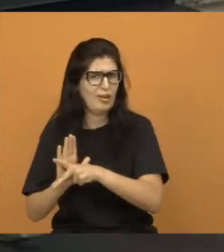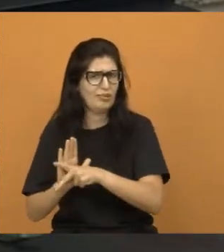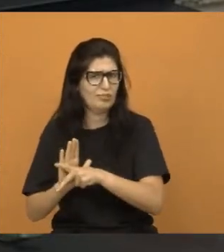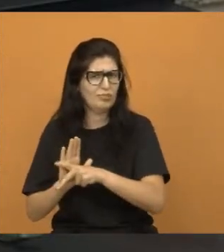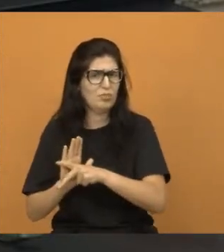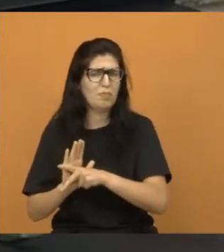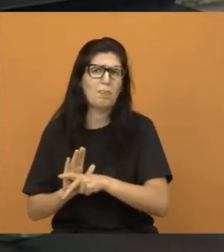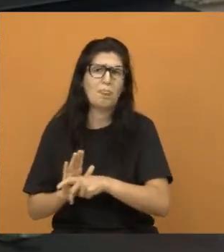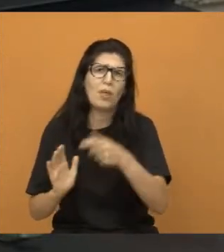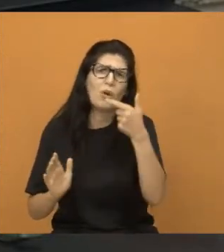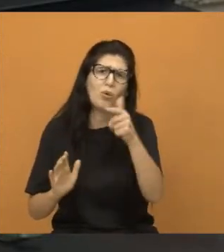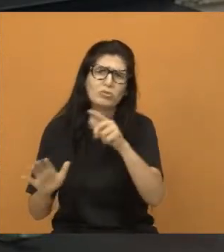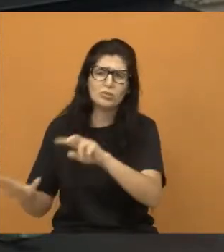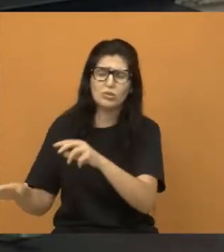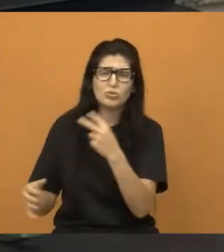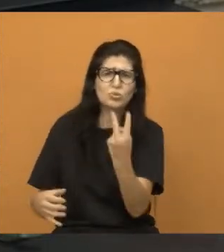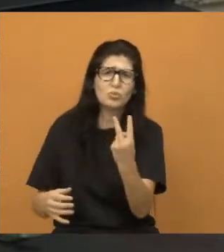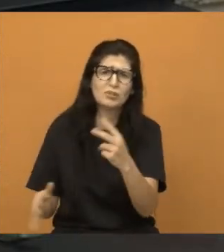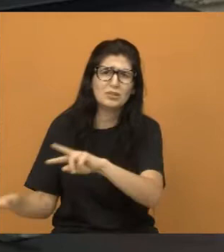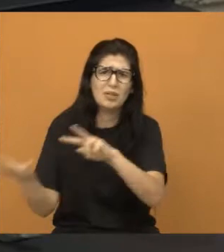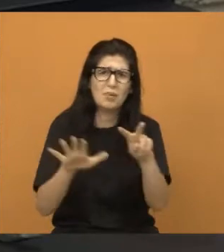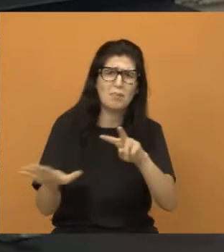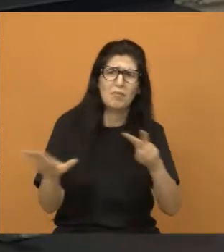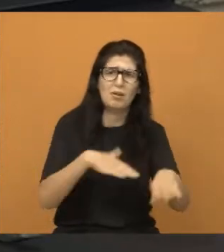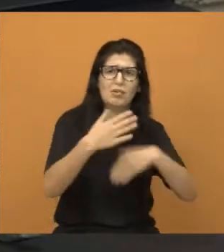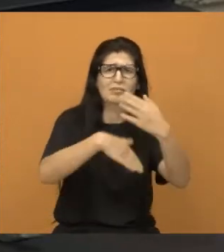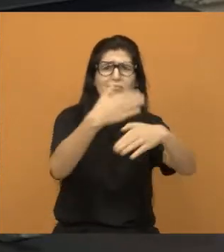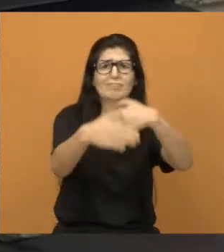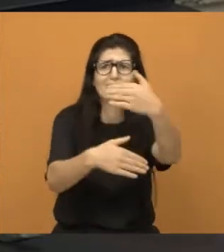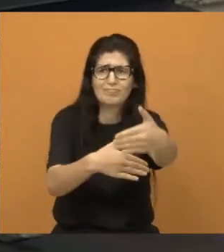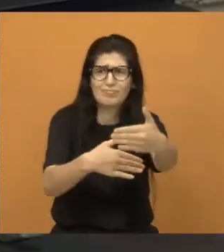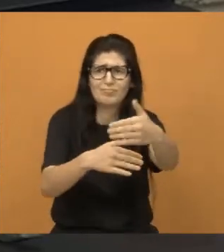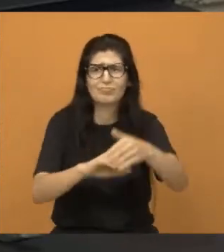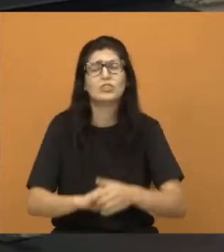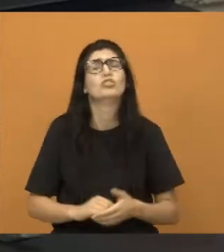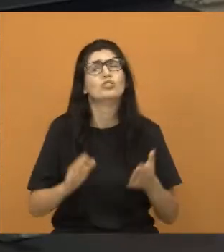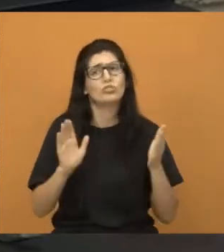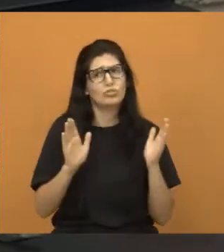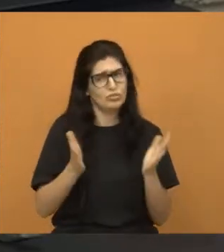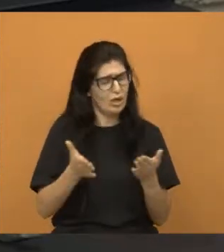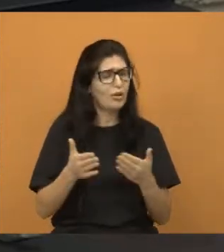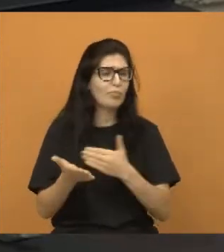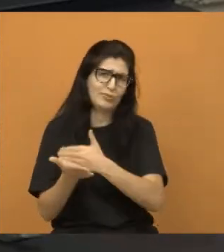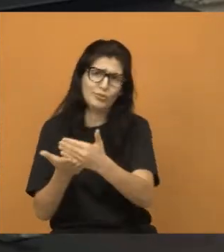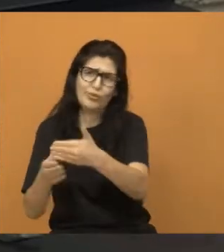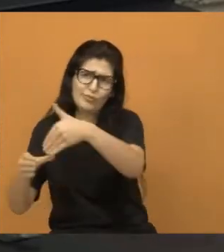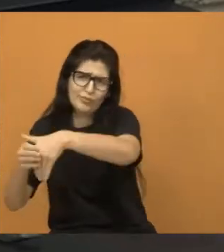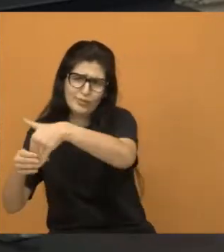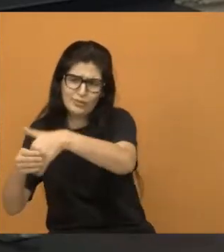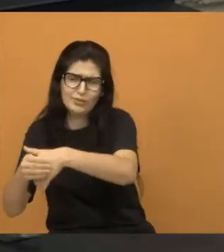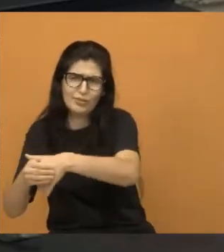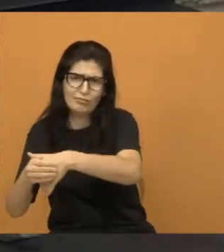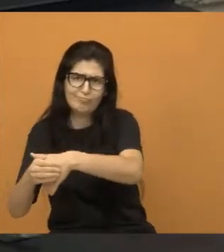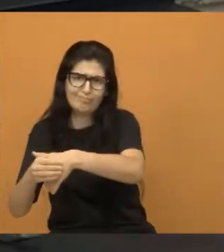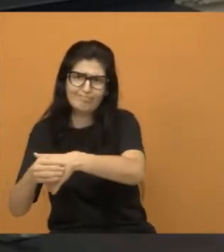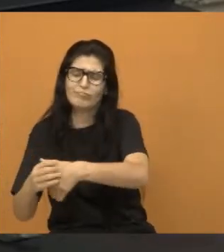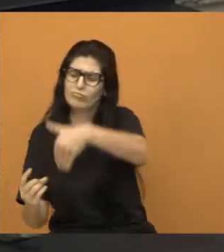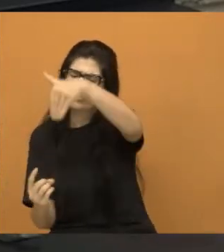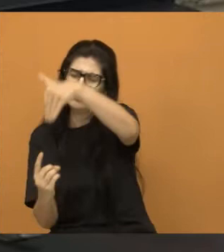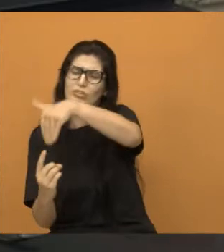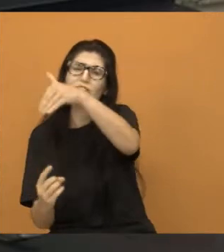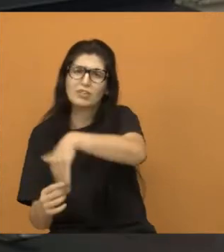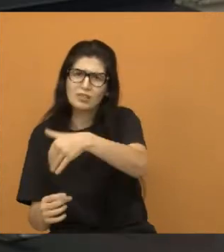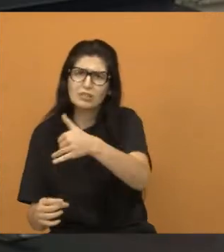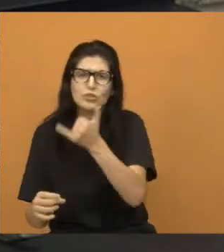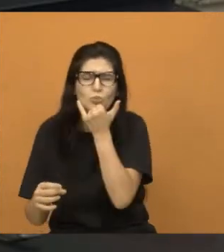colocar isso em votação, Sinto por favor. muito, Fernando, porque você já usou sua fala e já começou a votação. Então, eu não vou abrir precedente, porque já começou